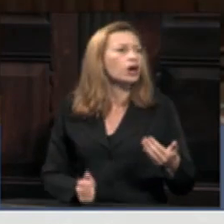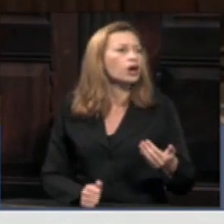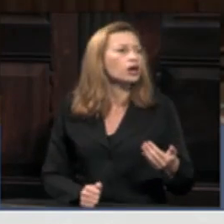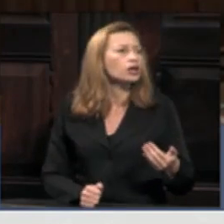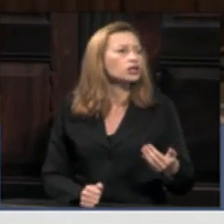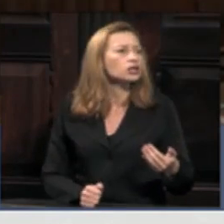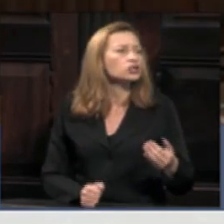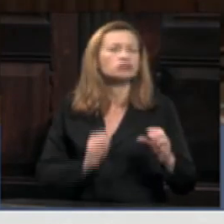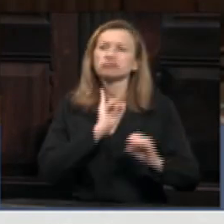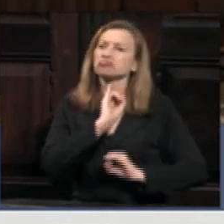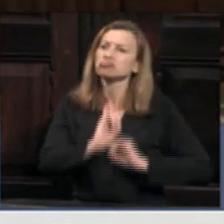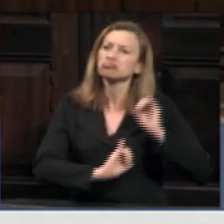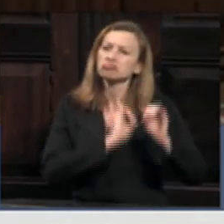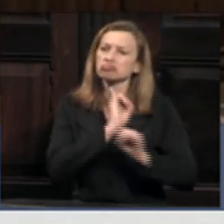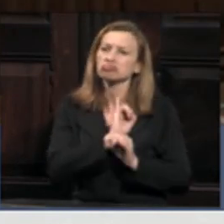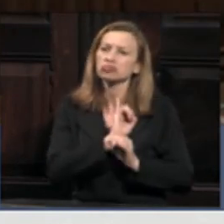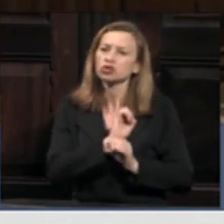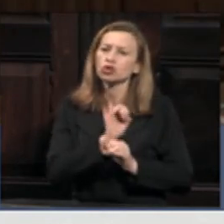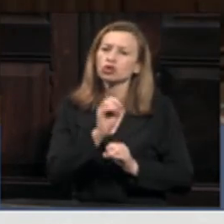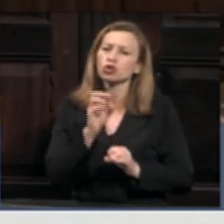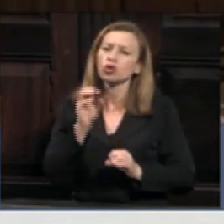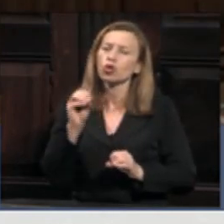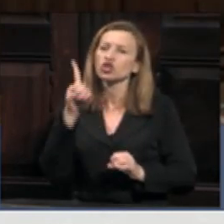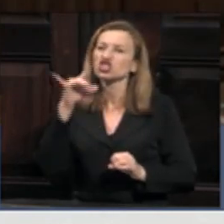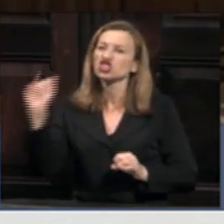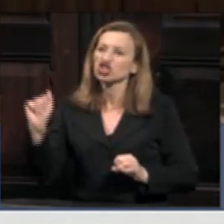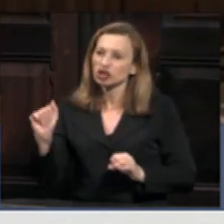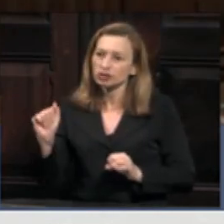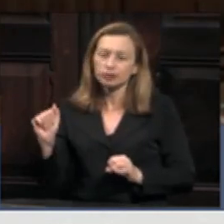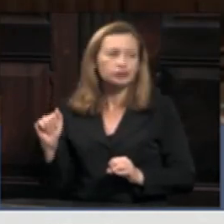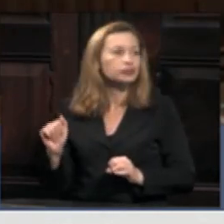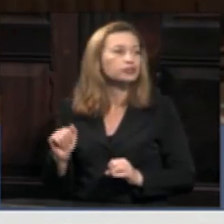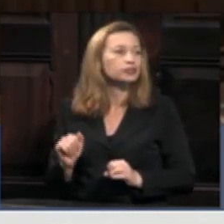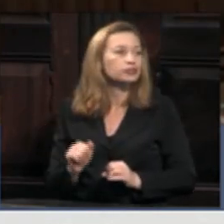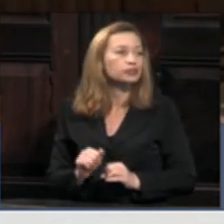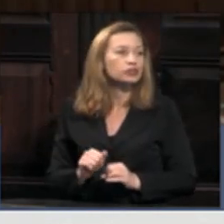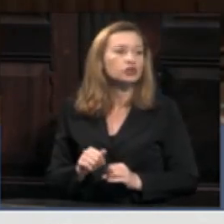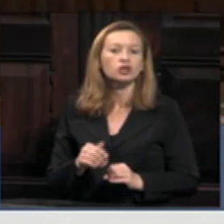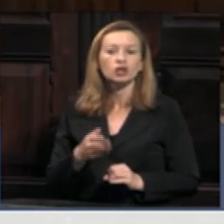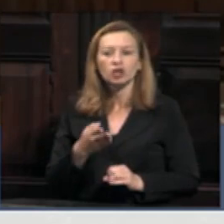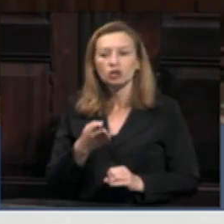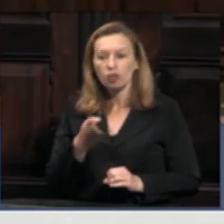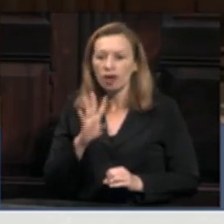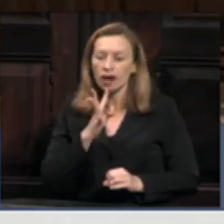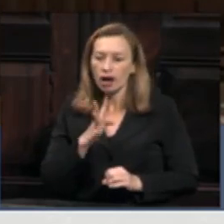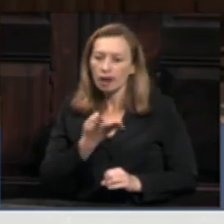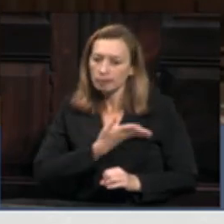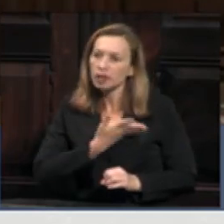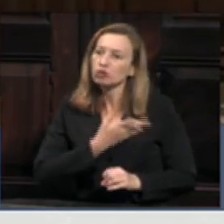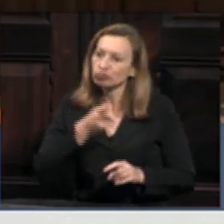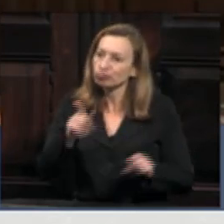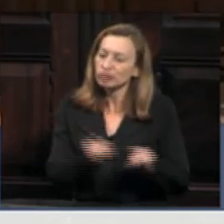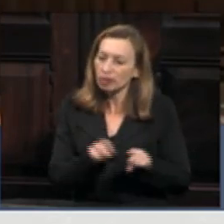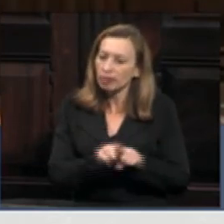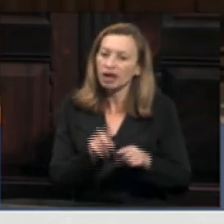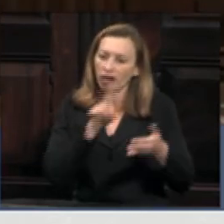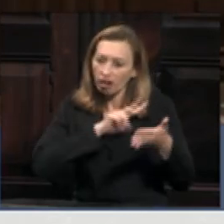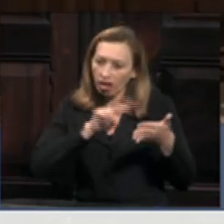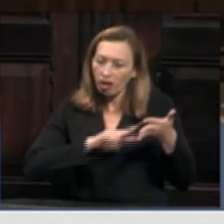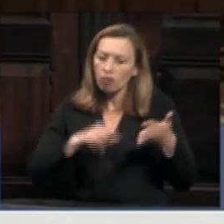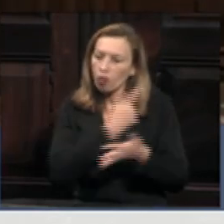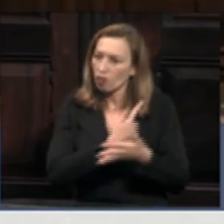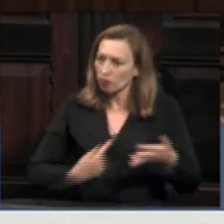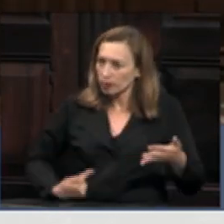da internet O Dia, e Vossa Excelência também leu, que o governador do